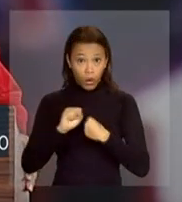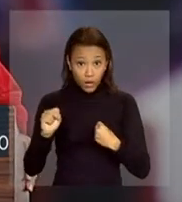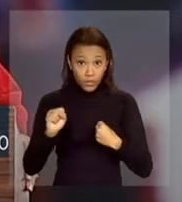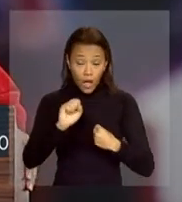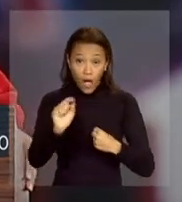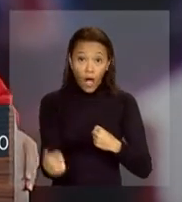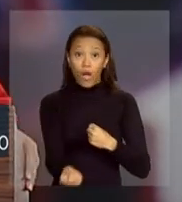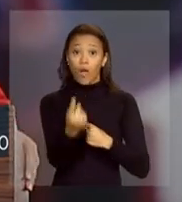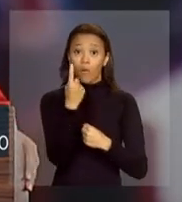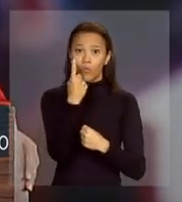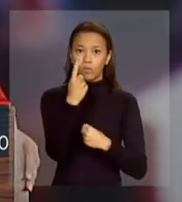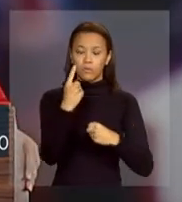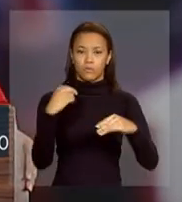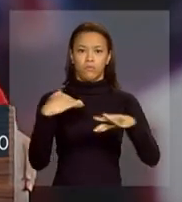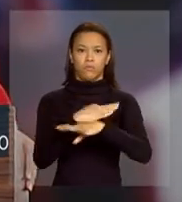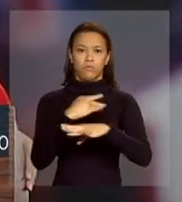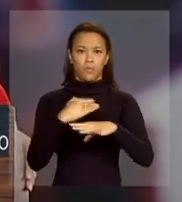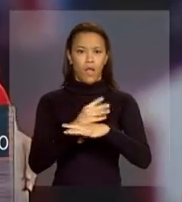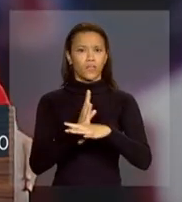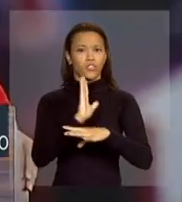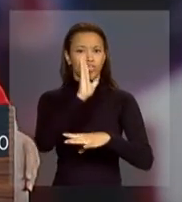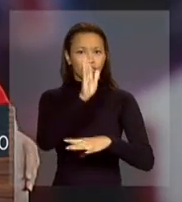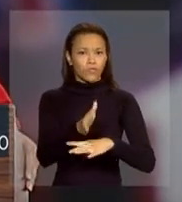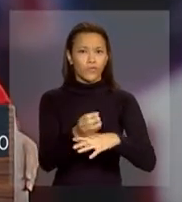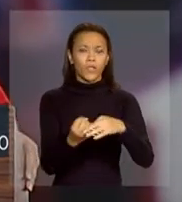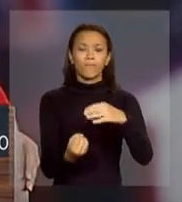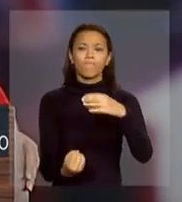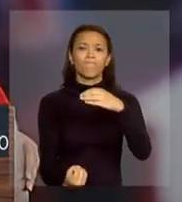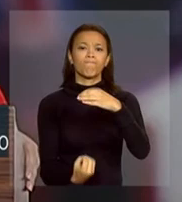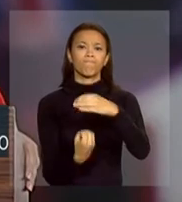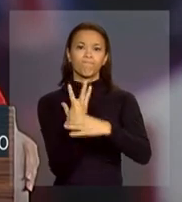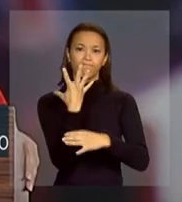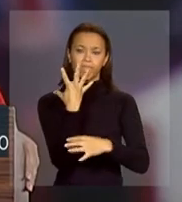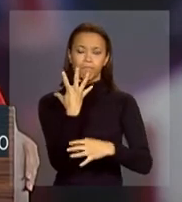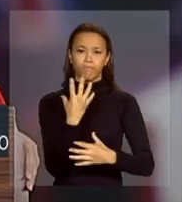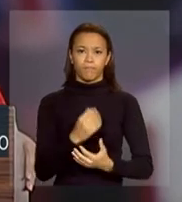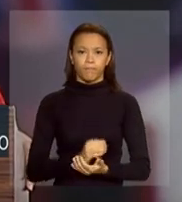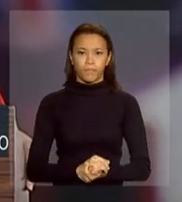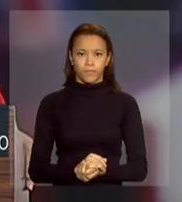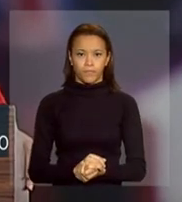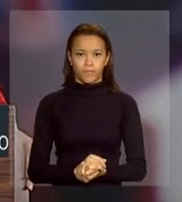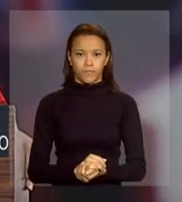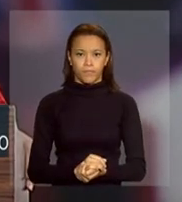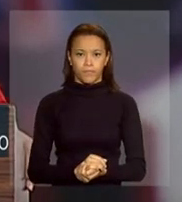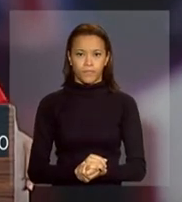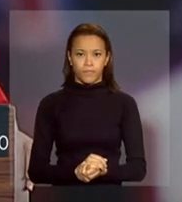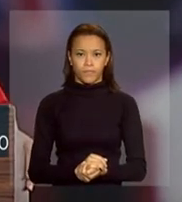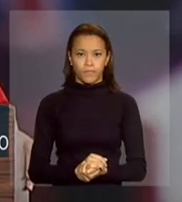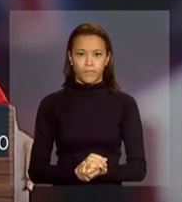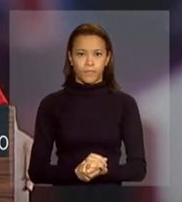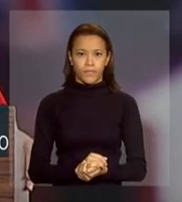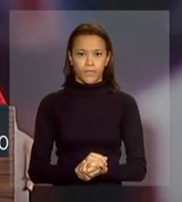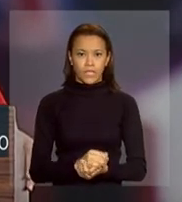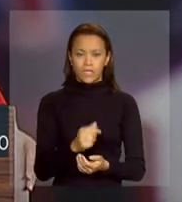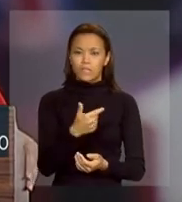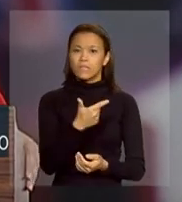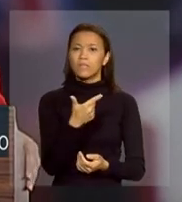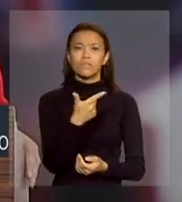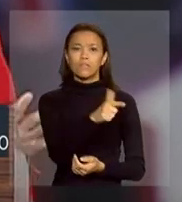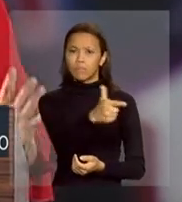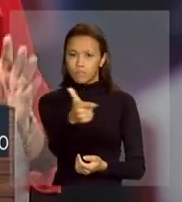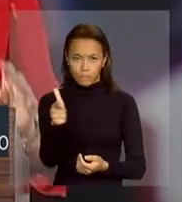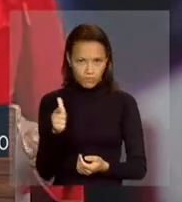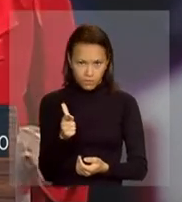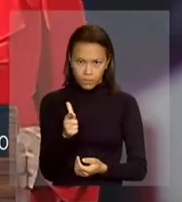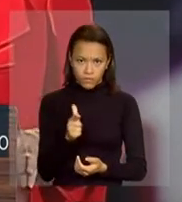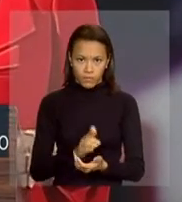é a única O que foi criada e sem a ótica